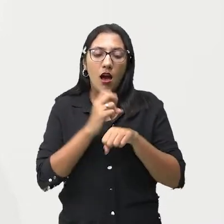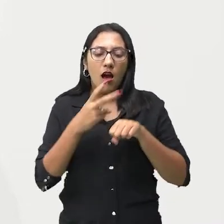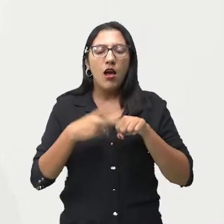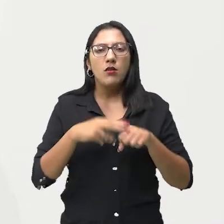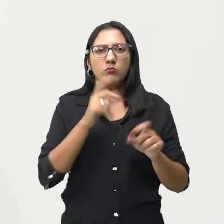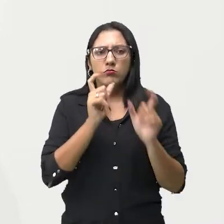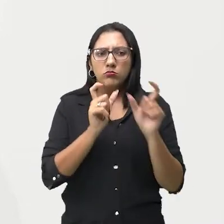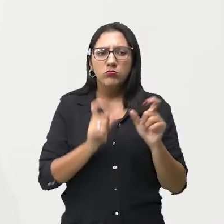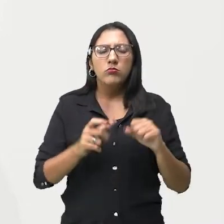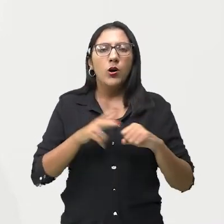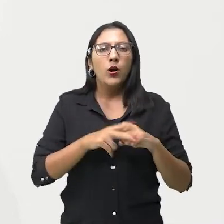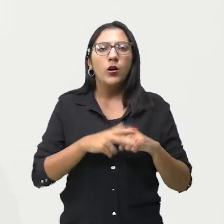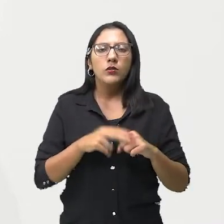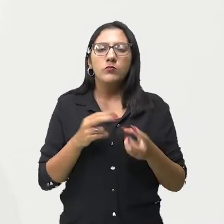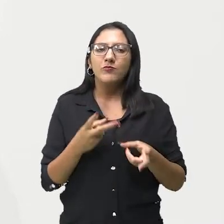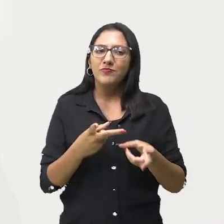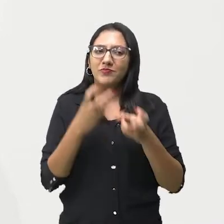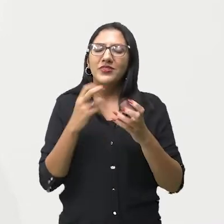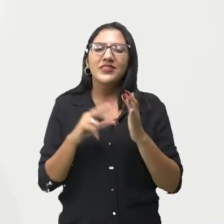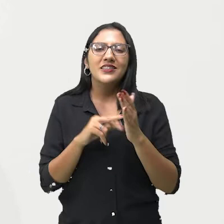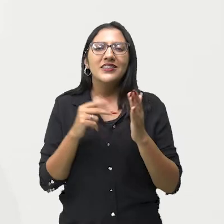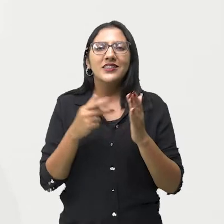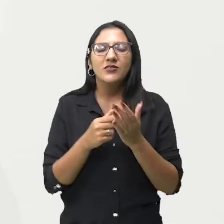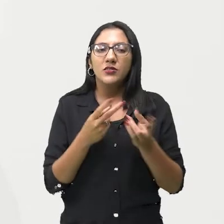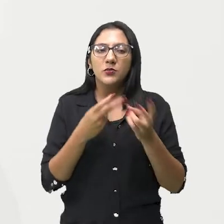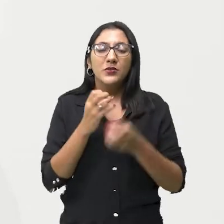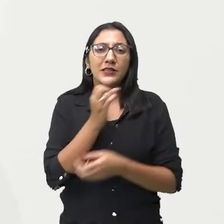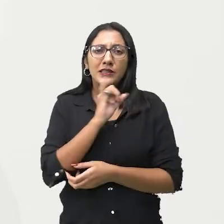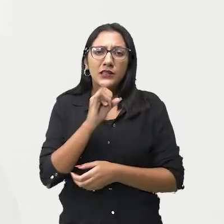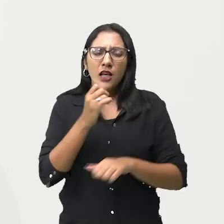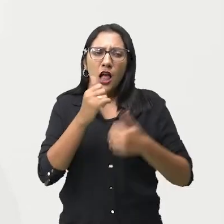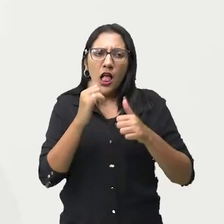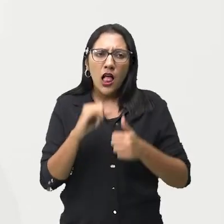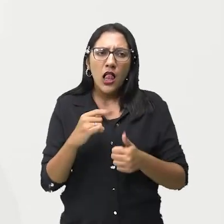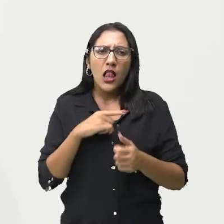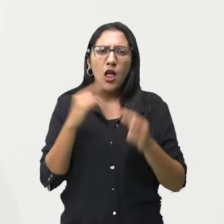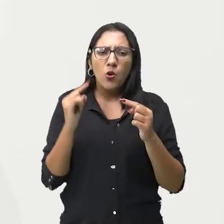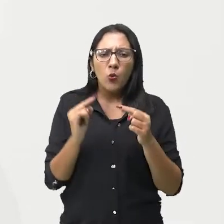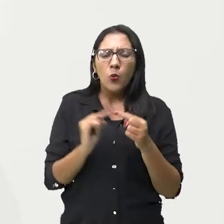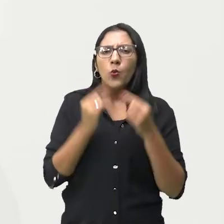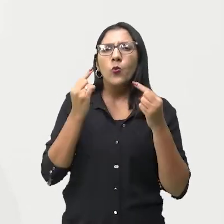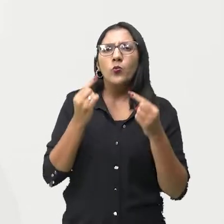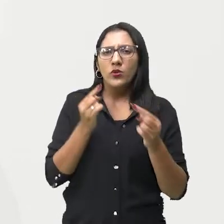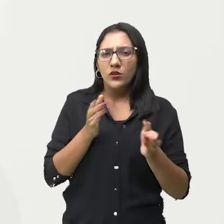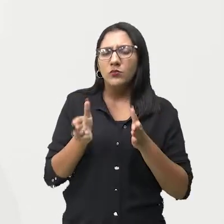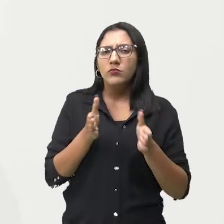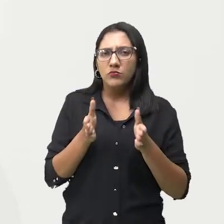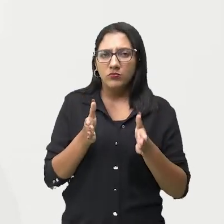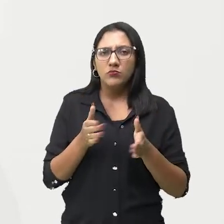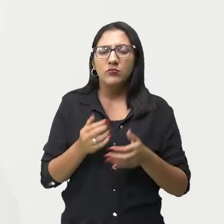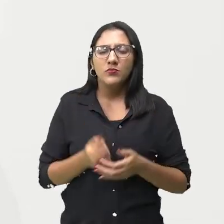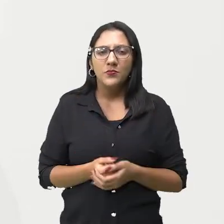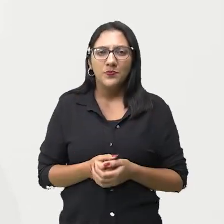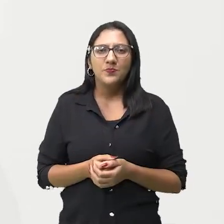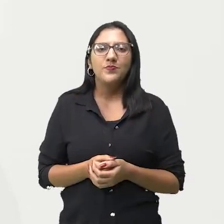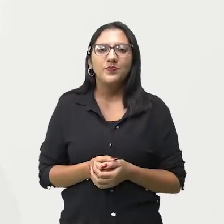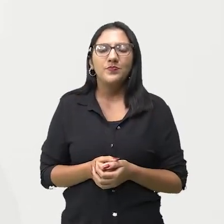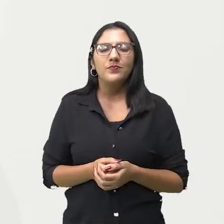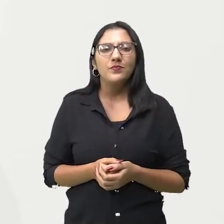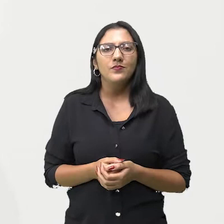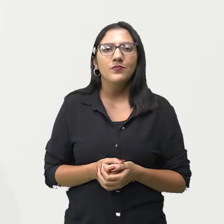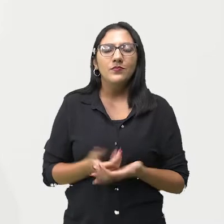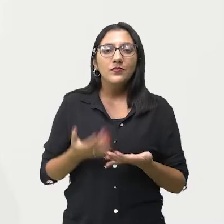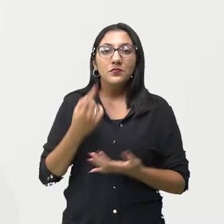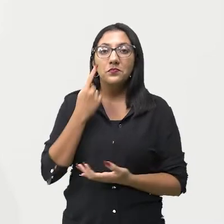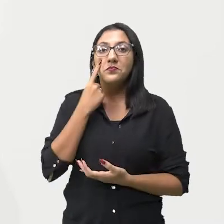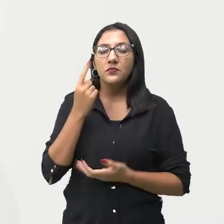por meio dos verbos que a gente vai conseguir extrair informações temporais e informações intencionais, tá bom?